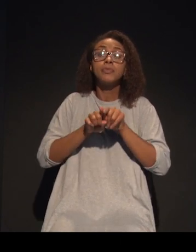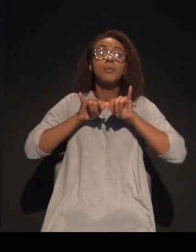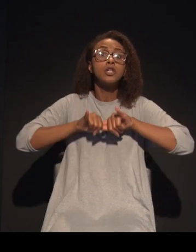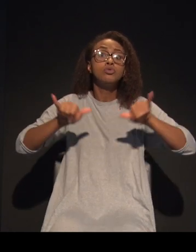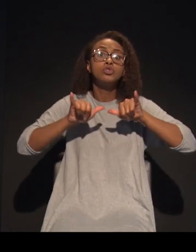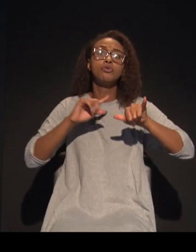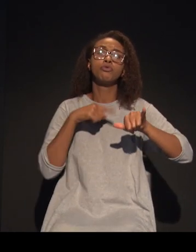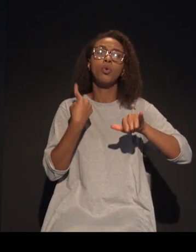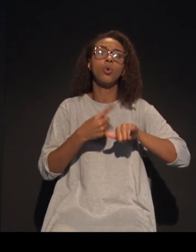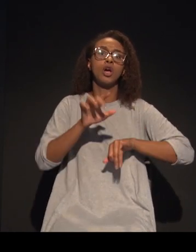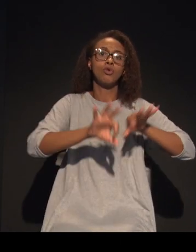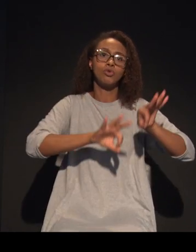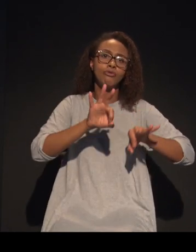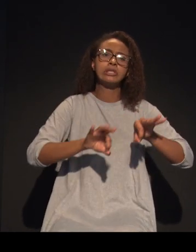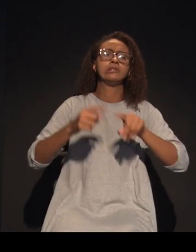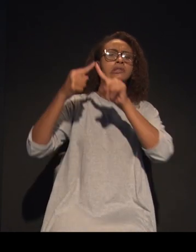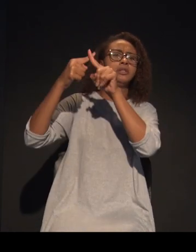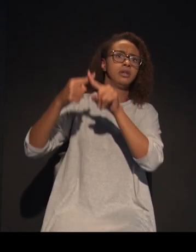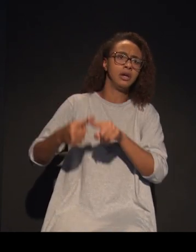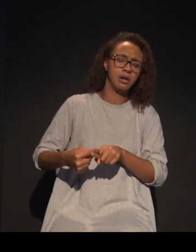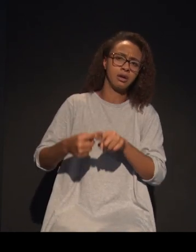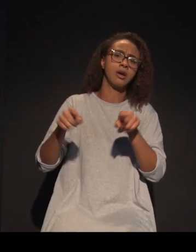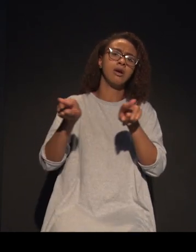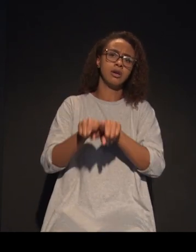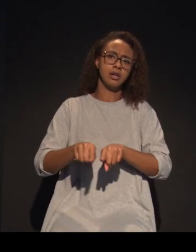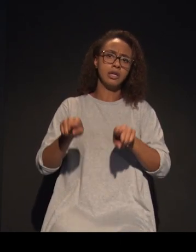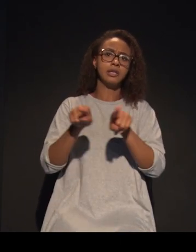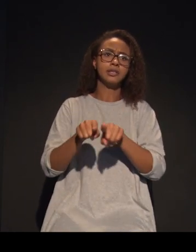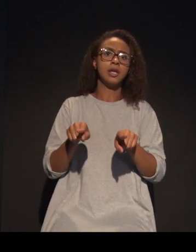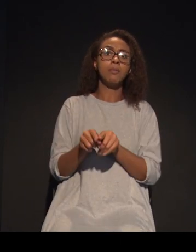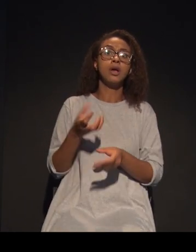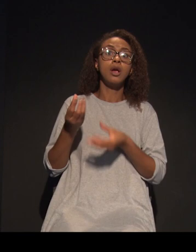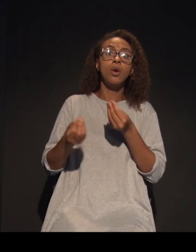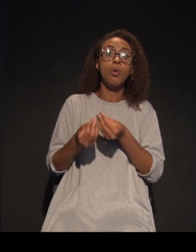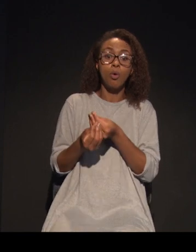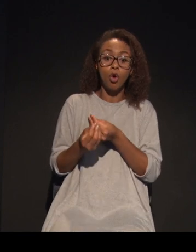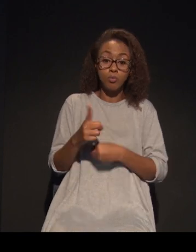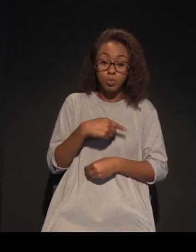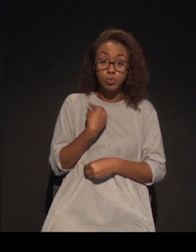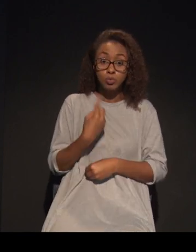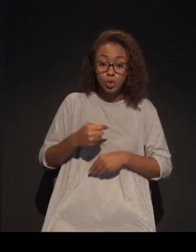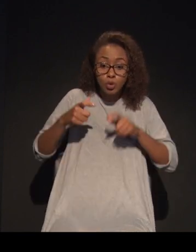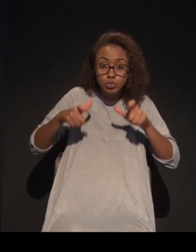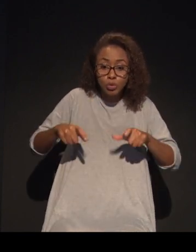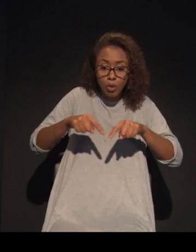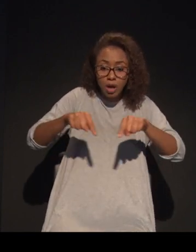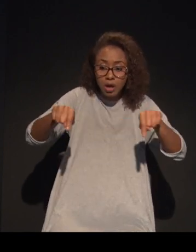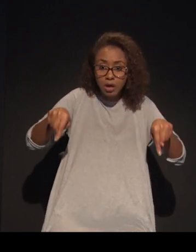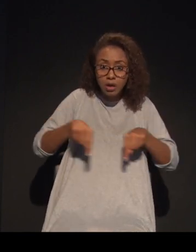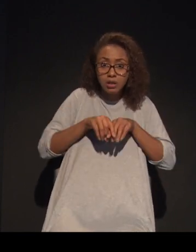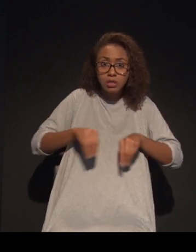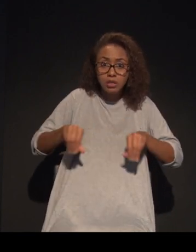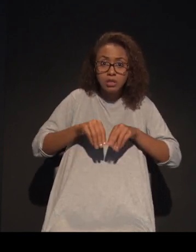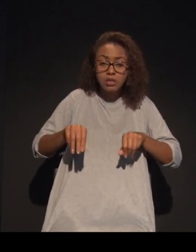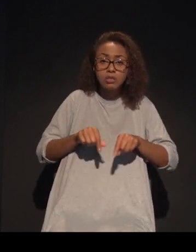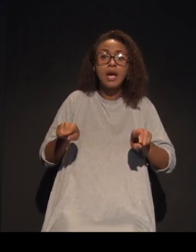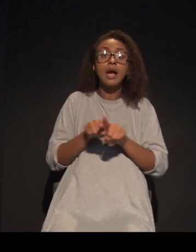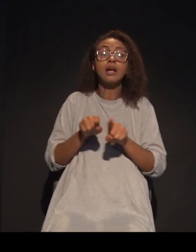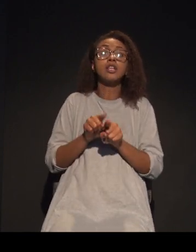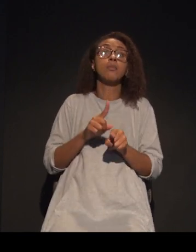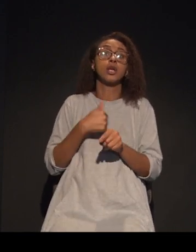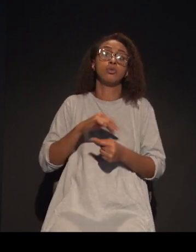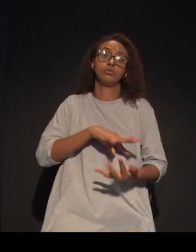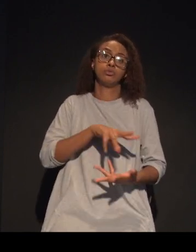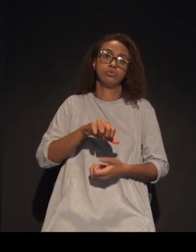trabalho na questão do campeonato e também da questão da terra ea autosustentabilidade pra lá no médio purus